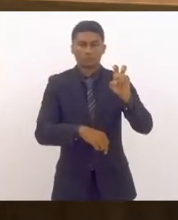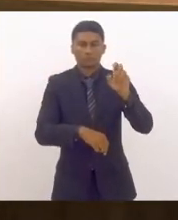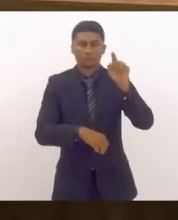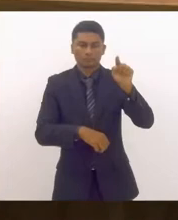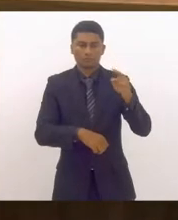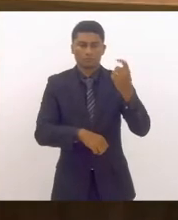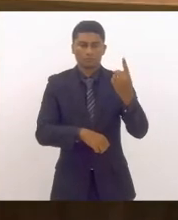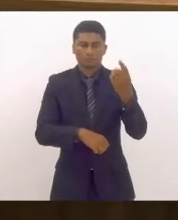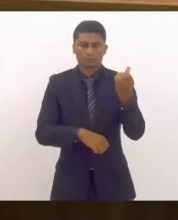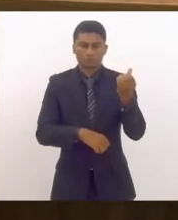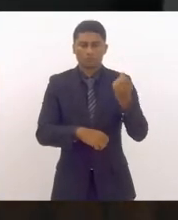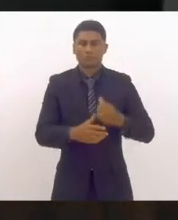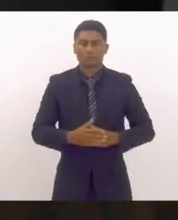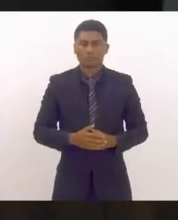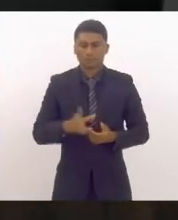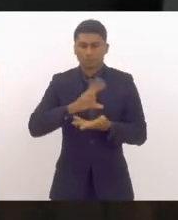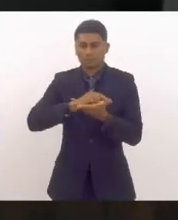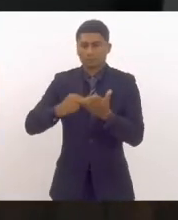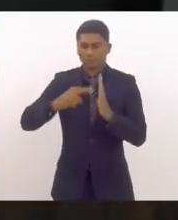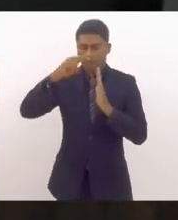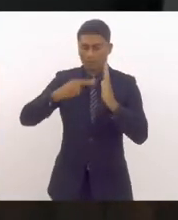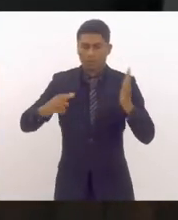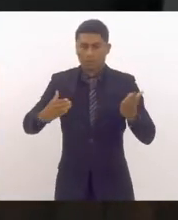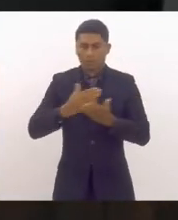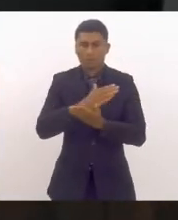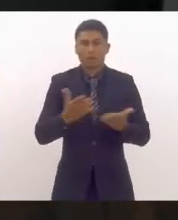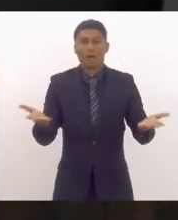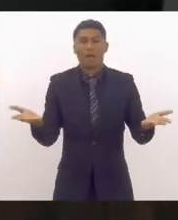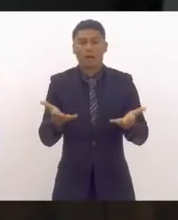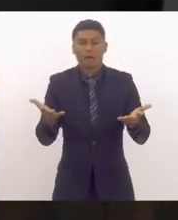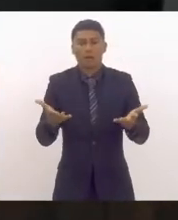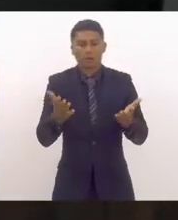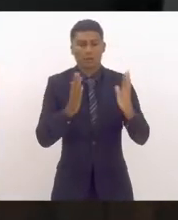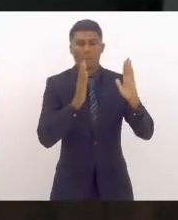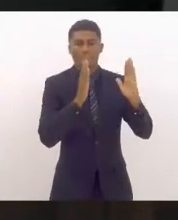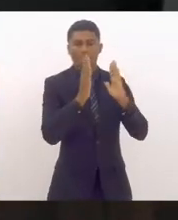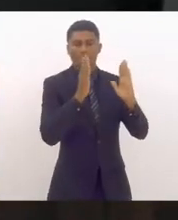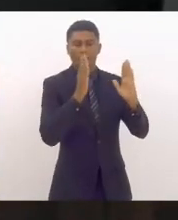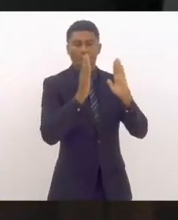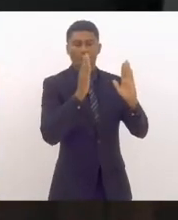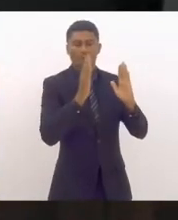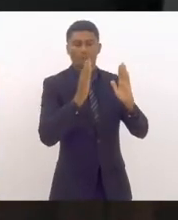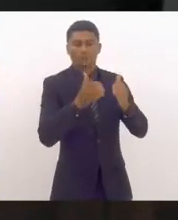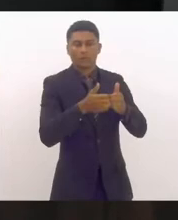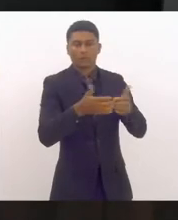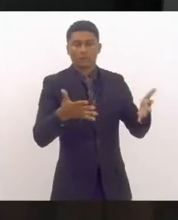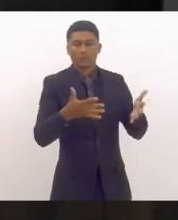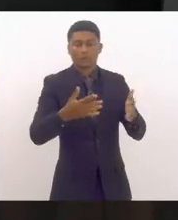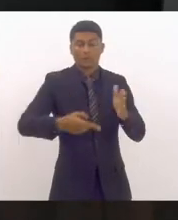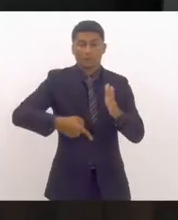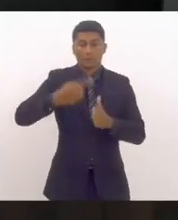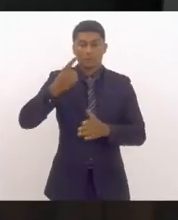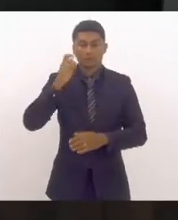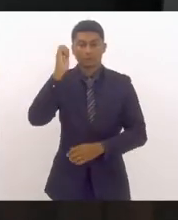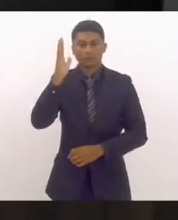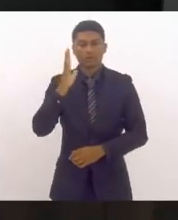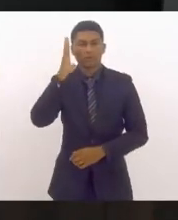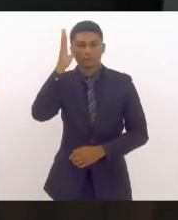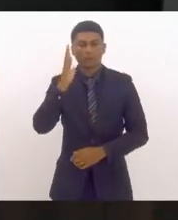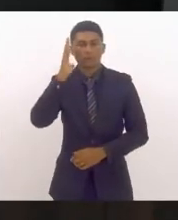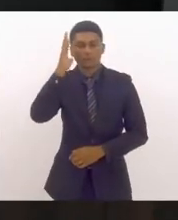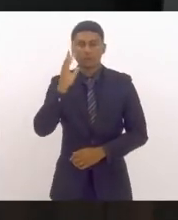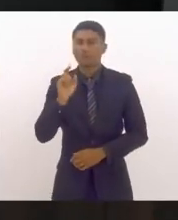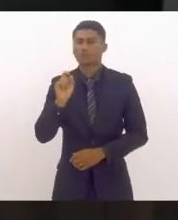17:16 lida e aprovada a ata passa seu expediente Inicial primeiro orador inscrito